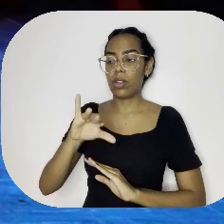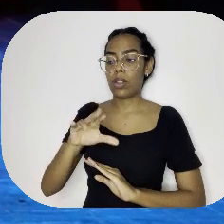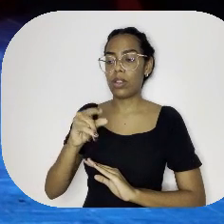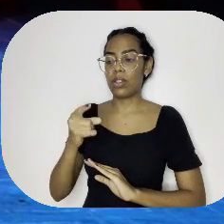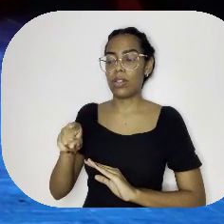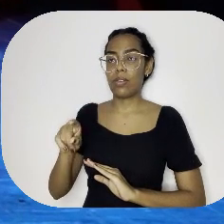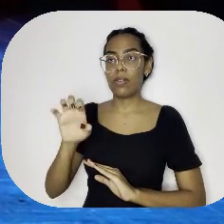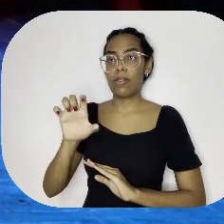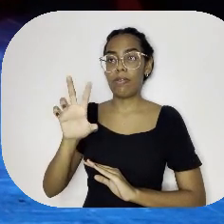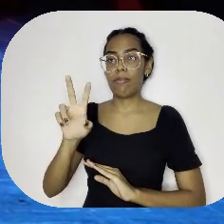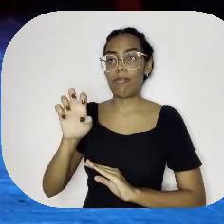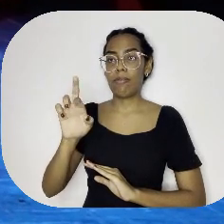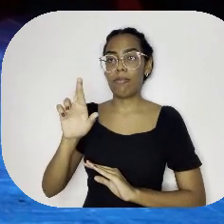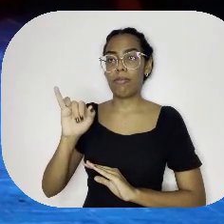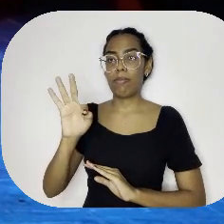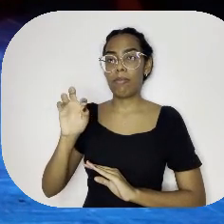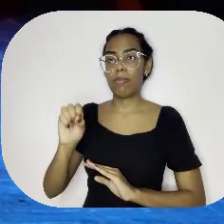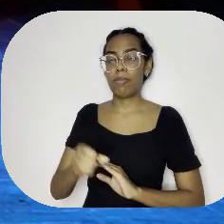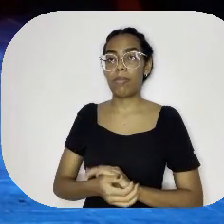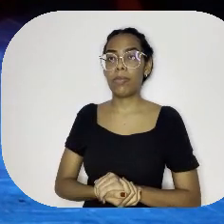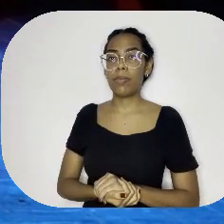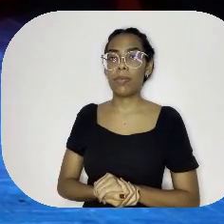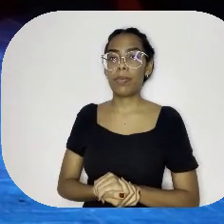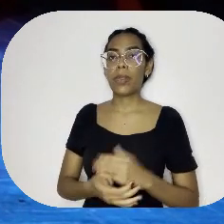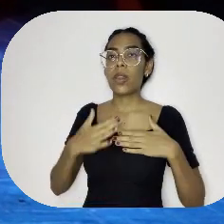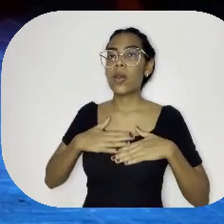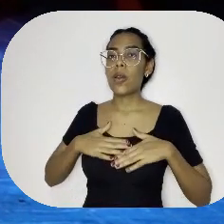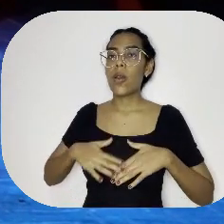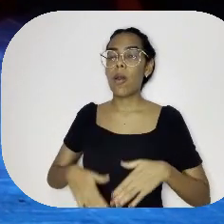o silêncio da poesia penetra.